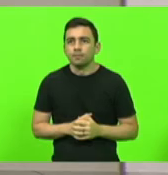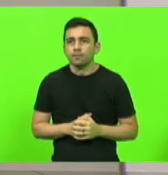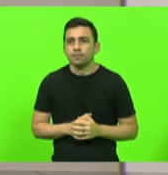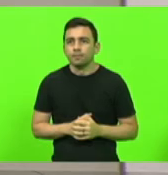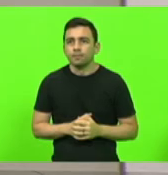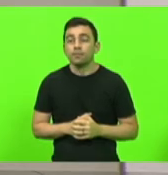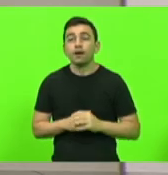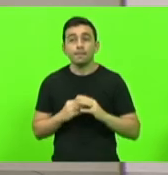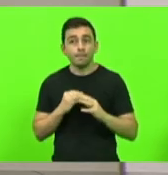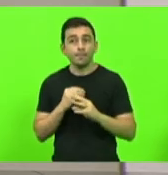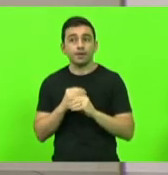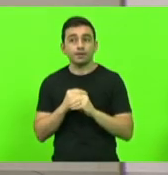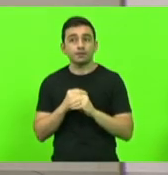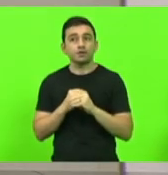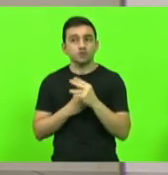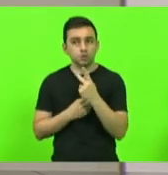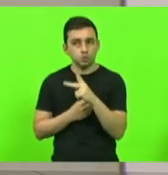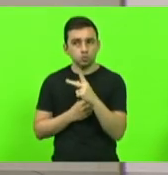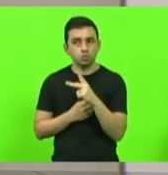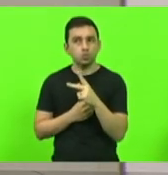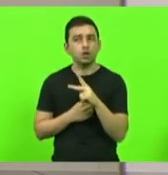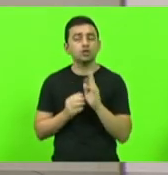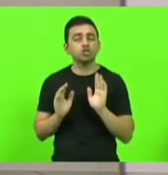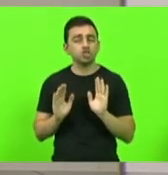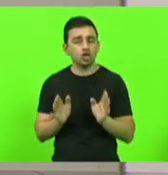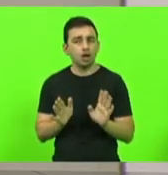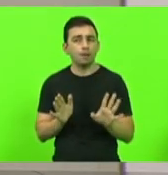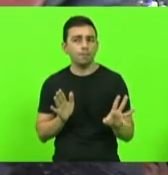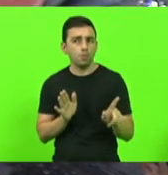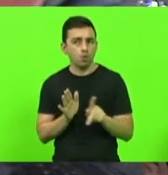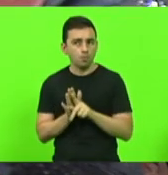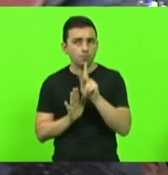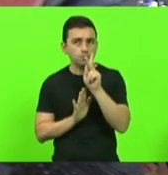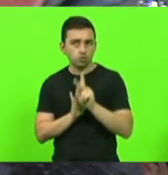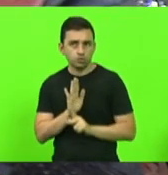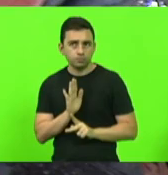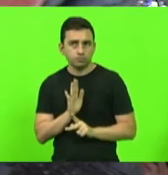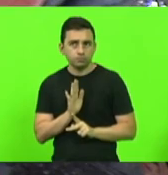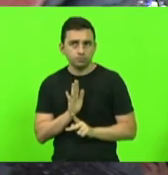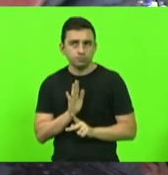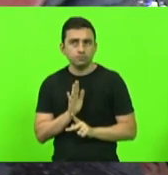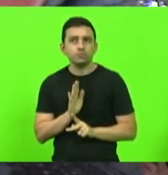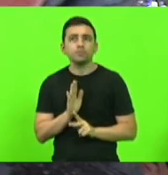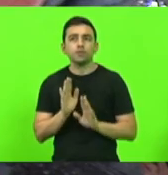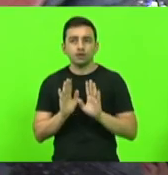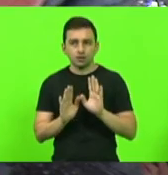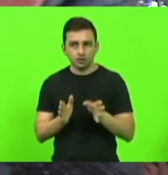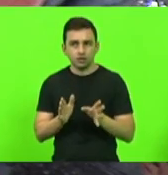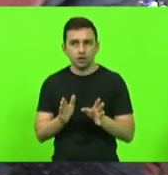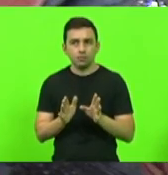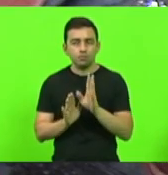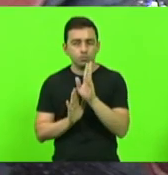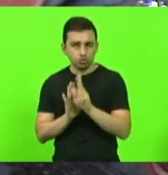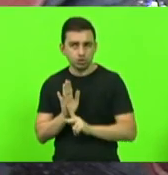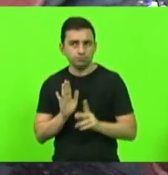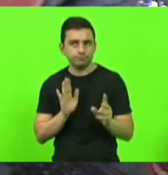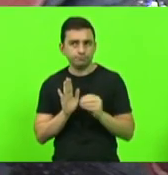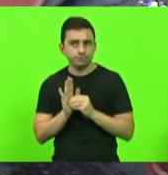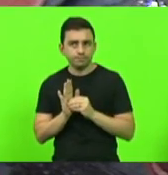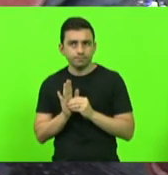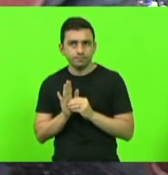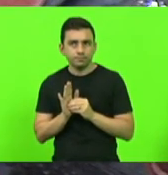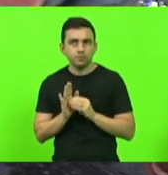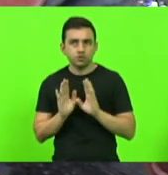Essa emenda sua já faz parte do projeto? Já está no projeto essa tua emenda? Não, ela foi apresentada em